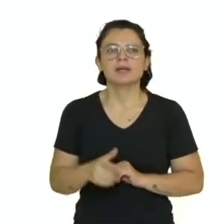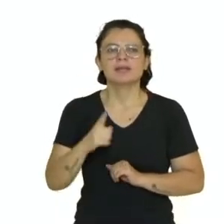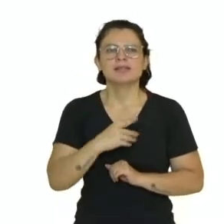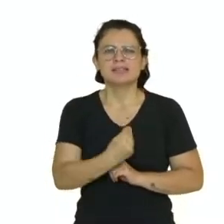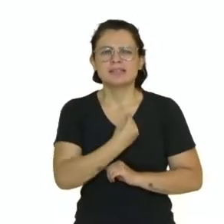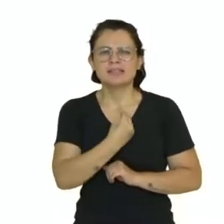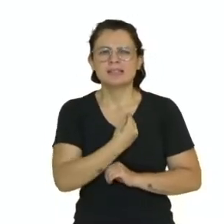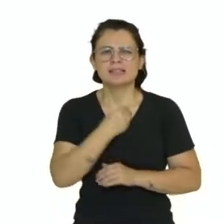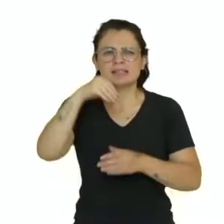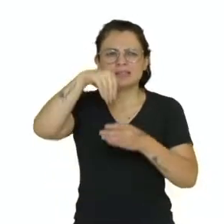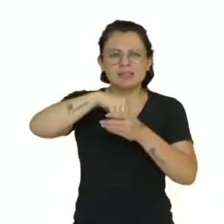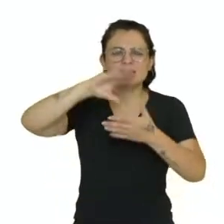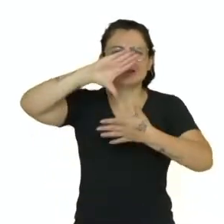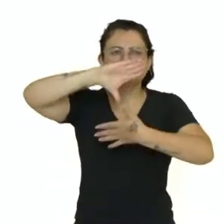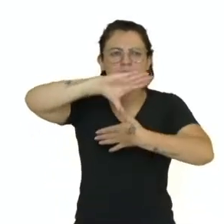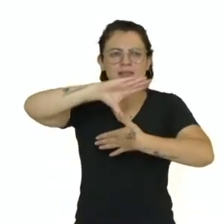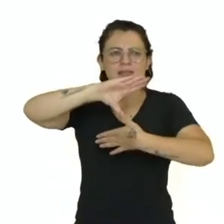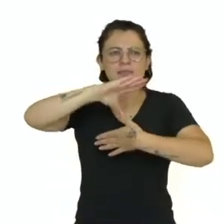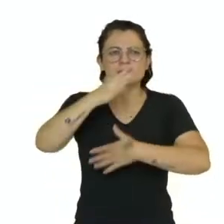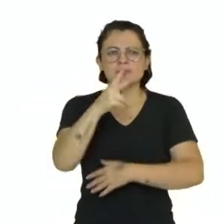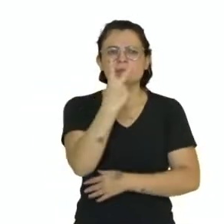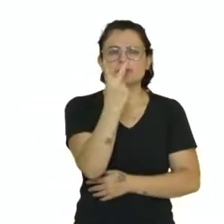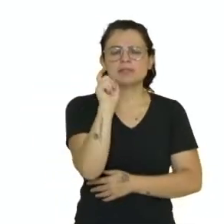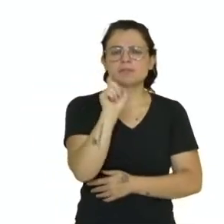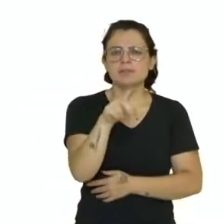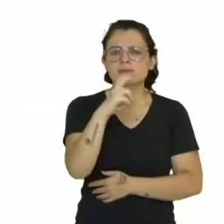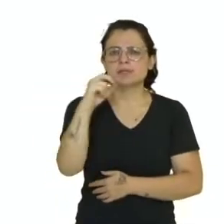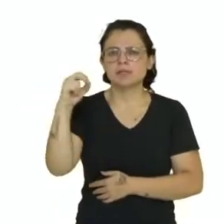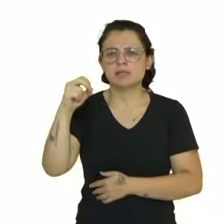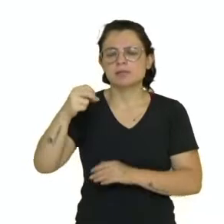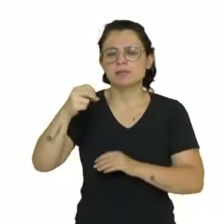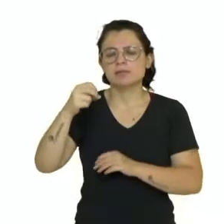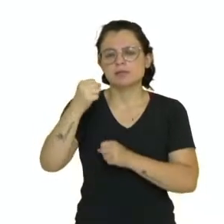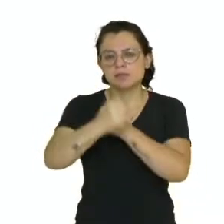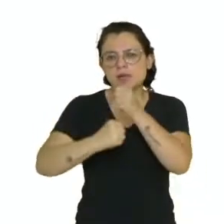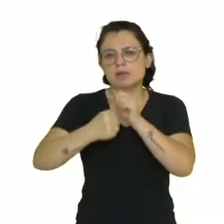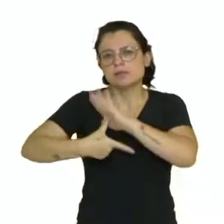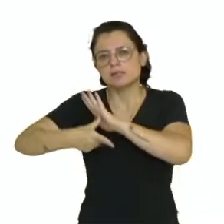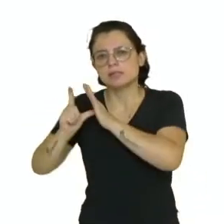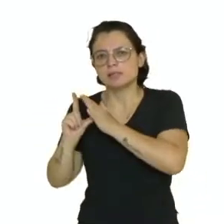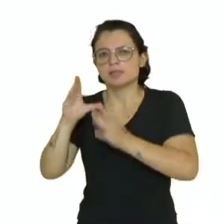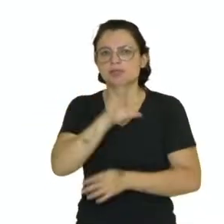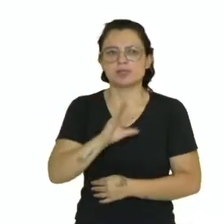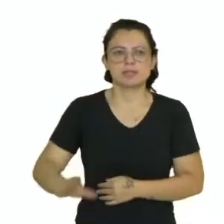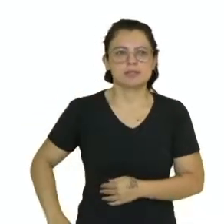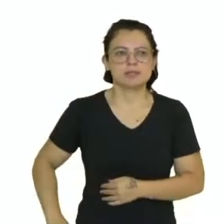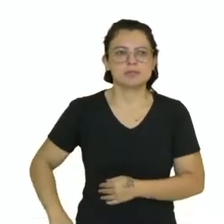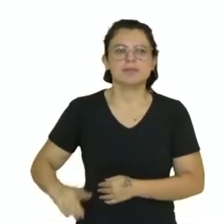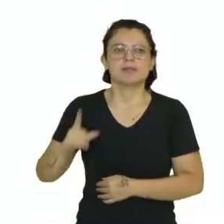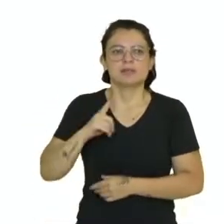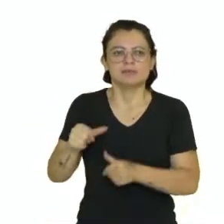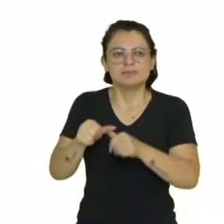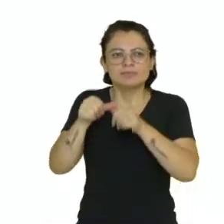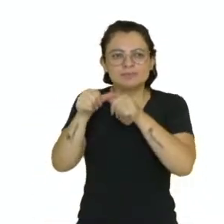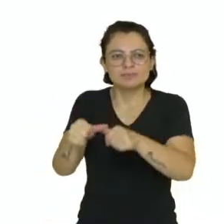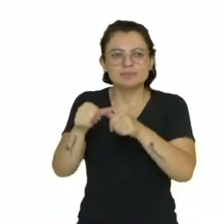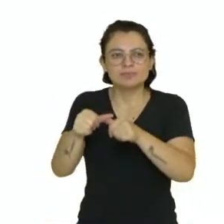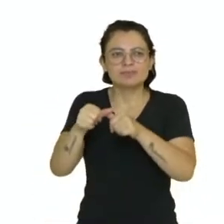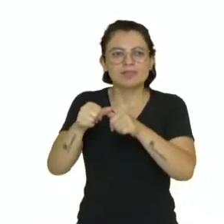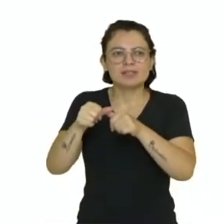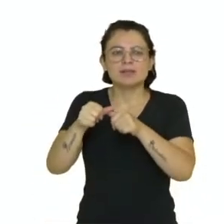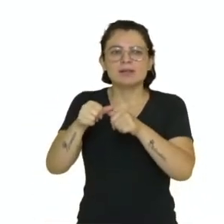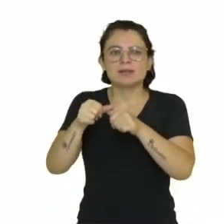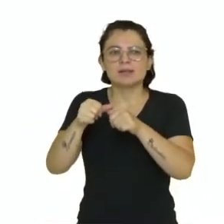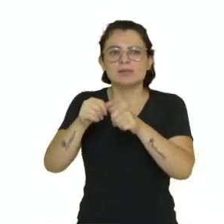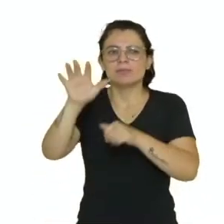desde 2.500 anos antes de Cristo. Estabeleceram então na península de Yucatán, região que abrange